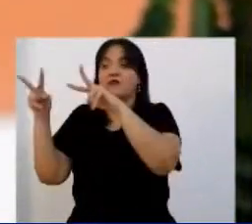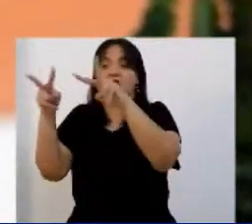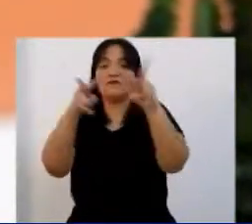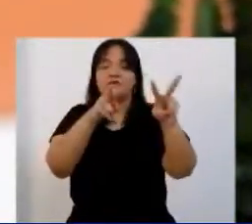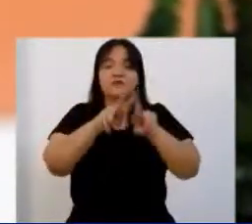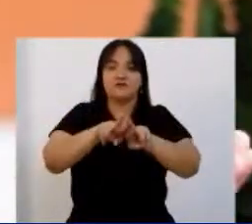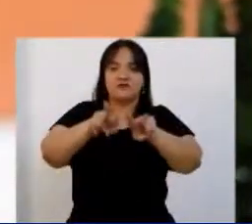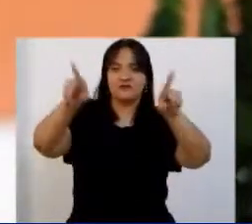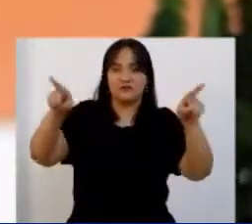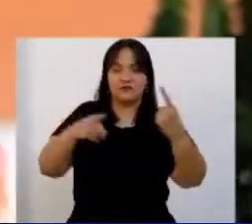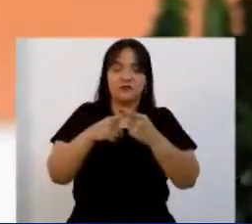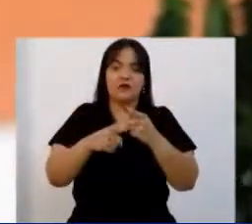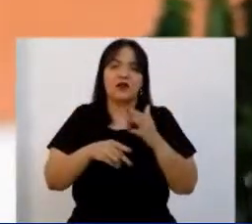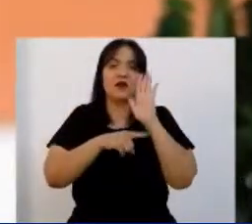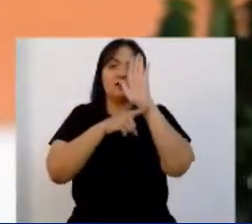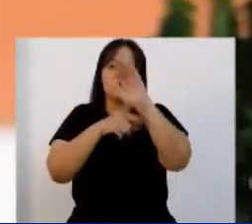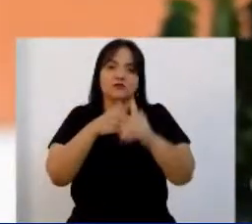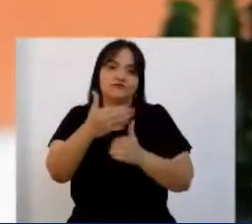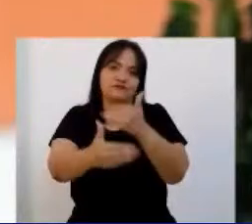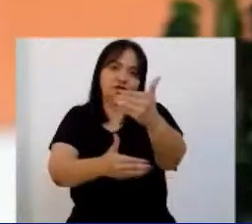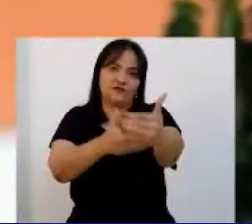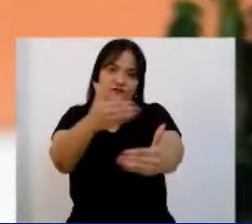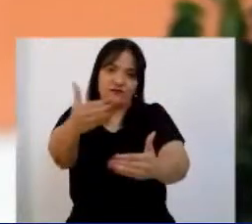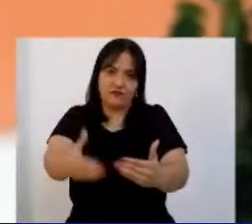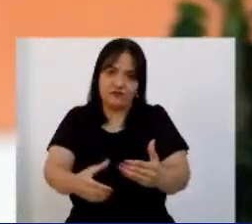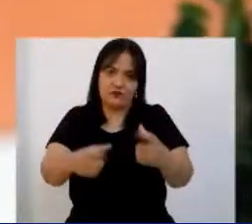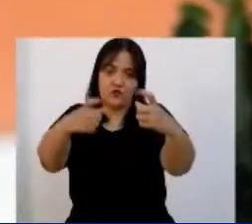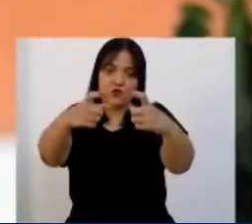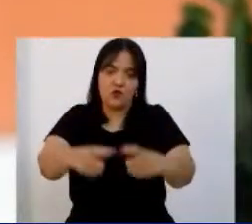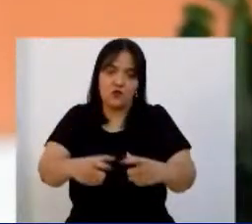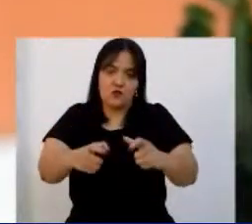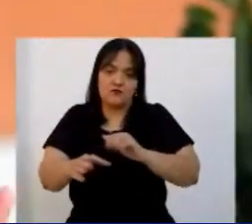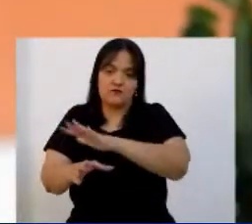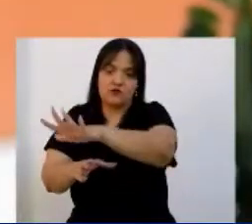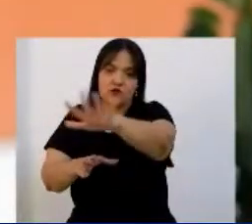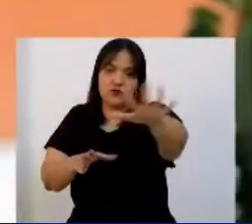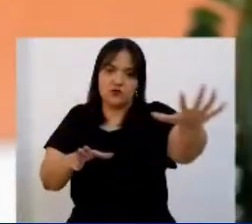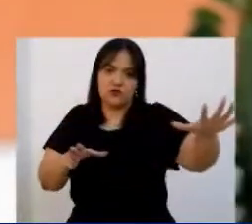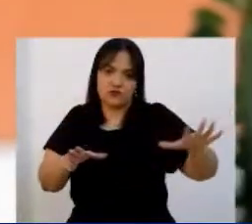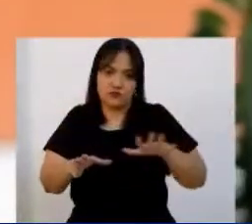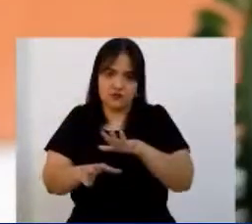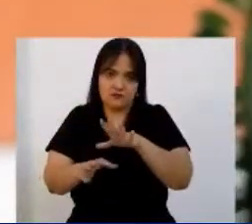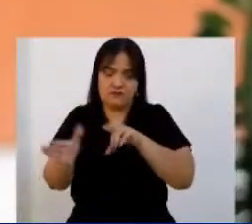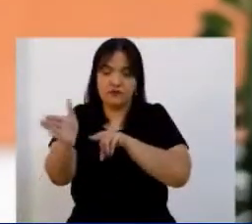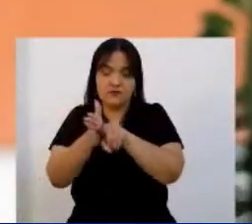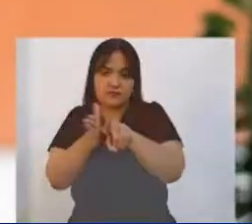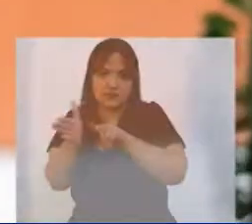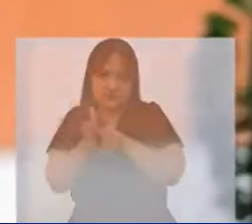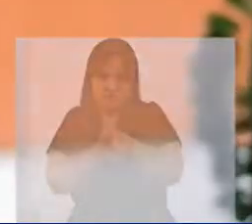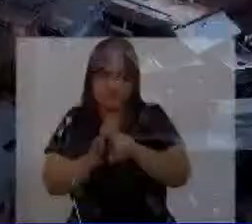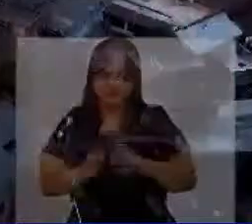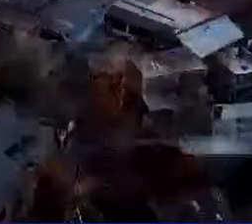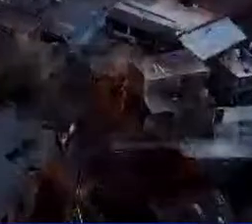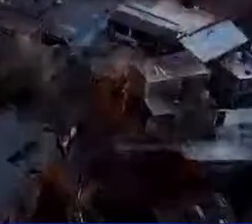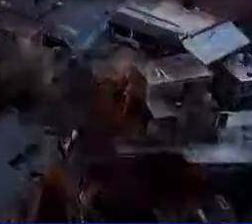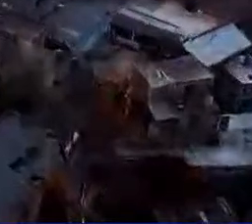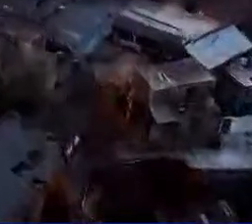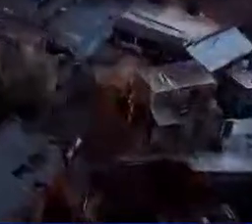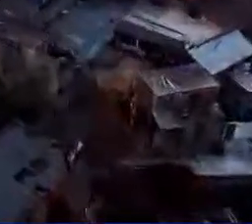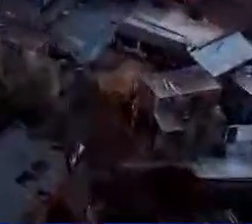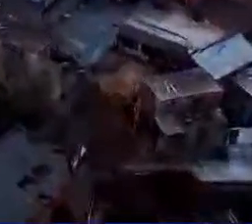diferenciada, porque elas contribuem para esse desenvolvimento regional, local, através dessa busca científica.